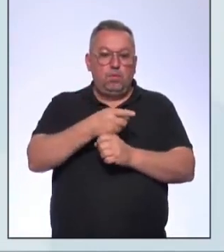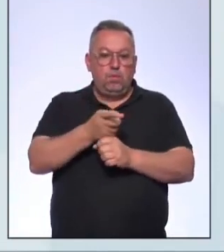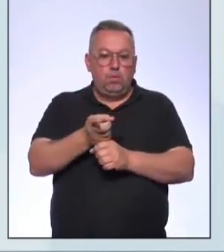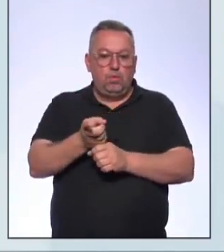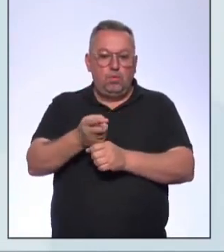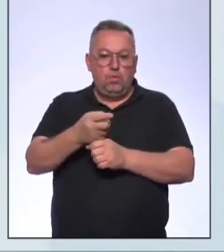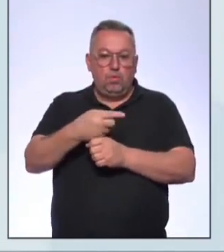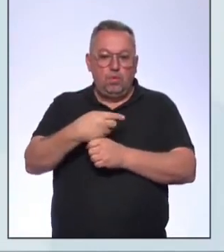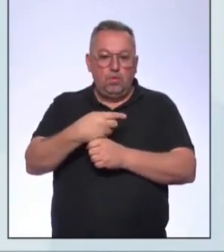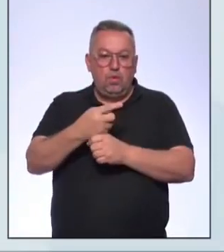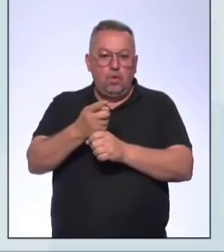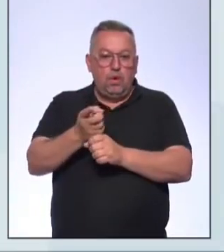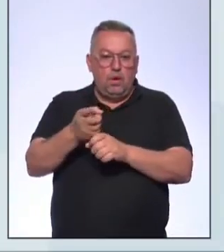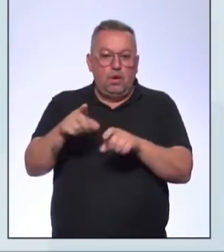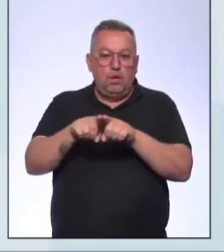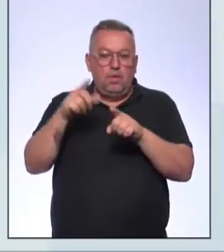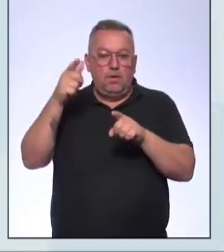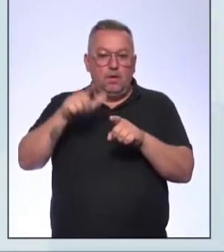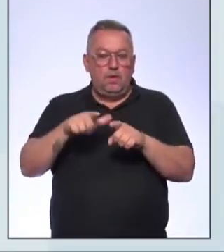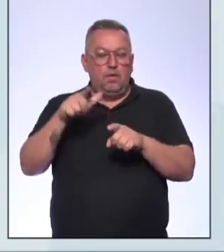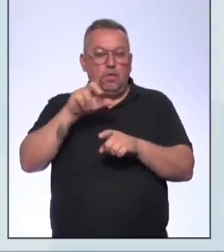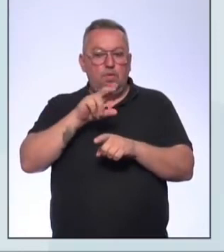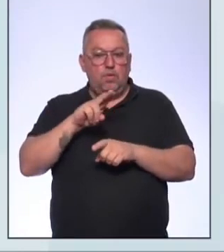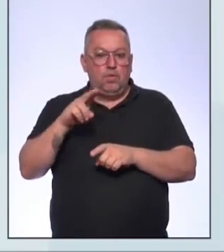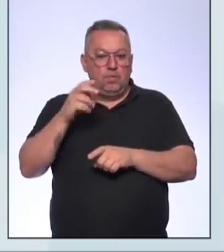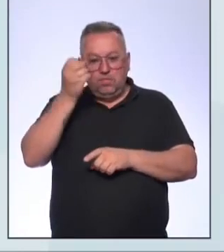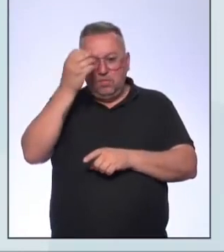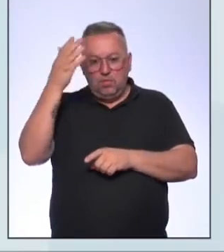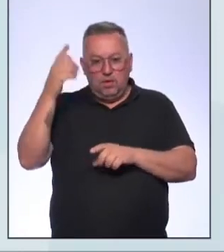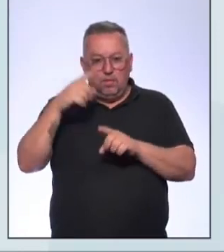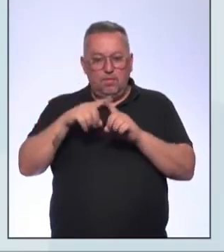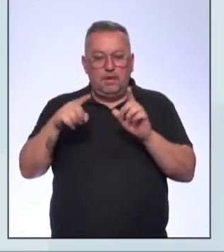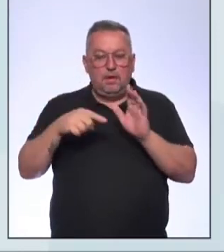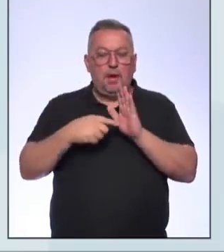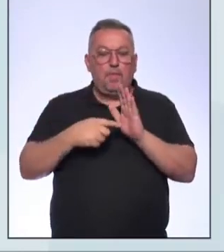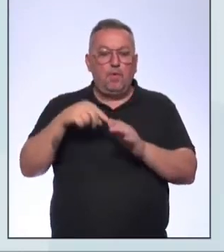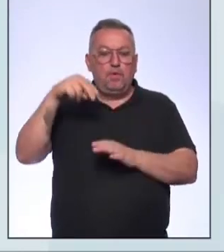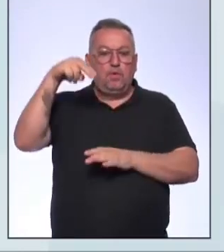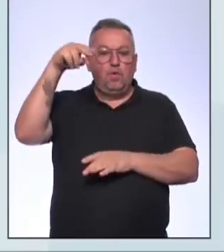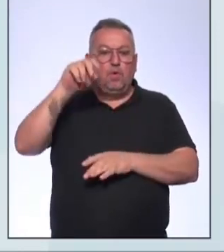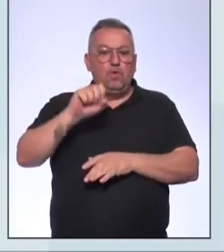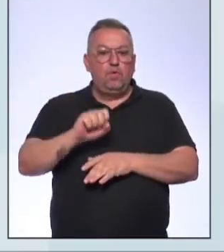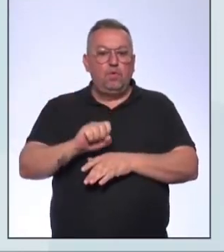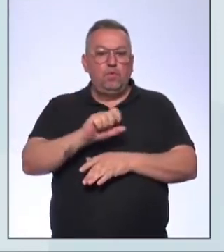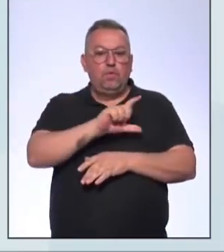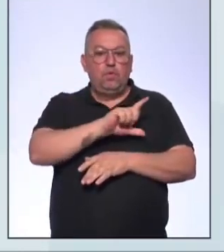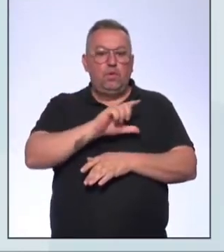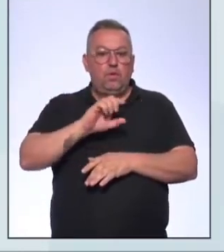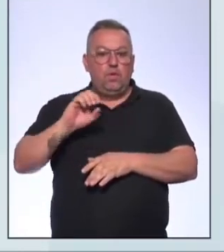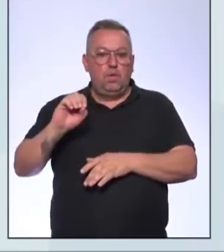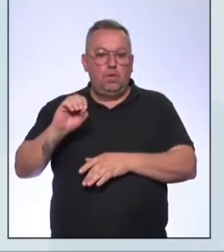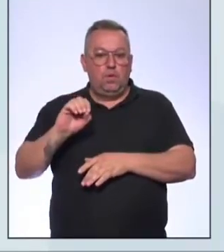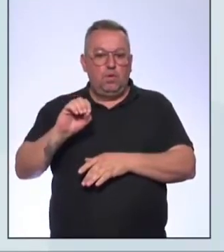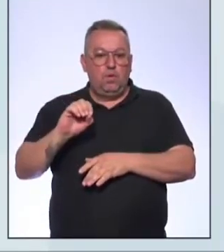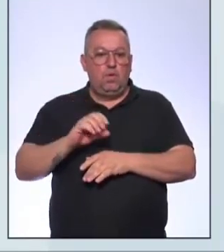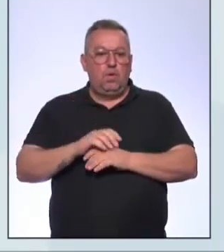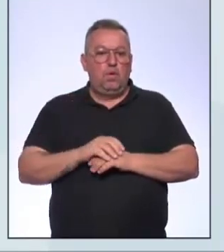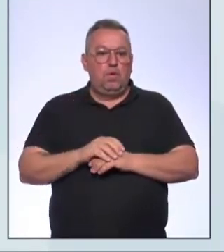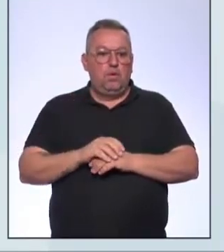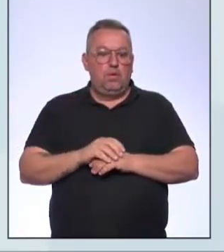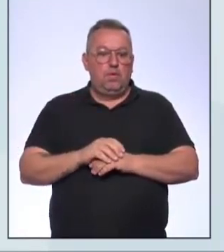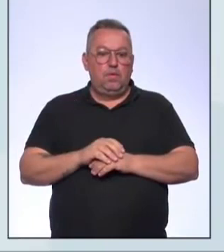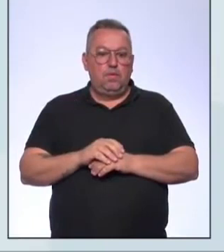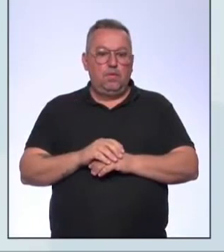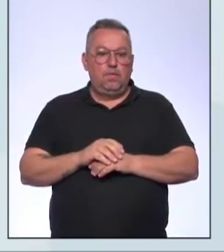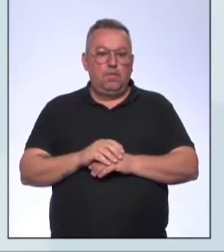gente pode, mas também tem outro nome que agora a gente não consegue lembrar, mas tem acho que é giroscópio, tem alguns outros nomes aí para tradução